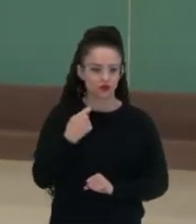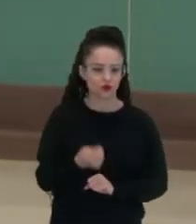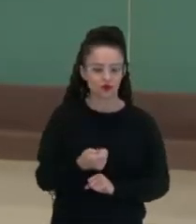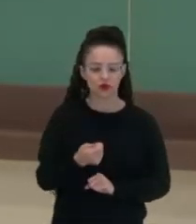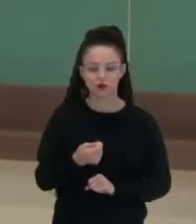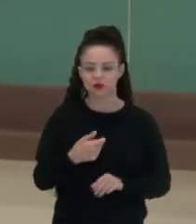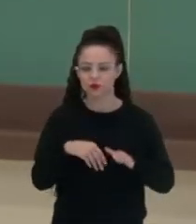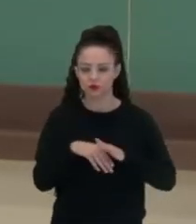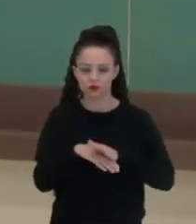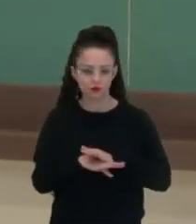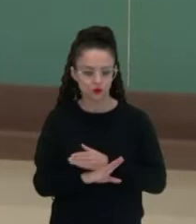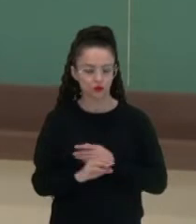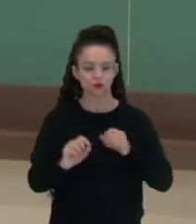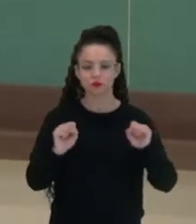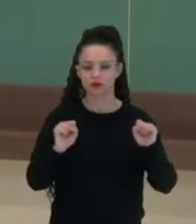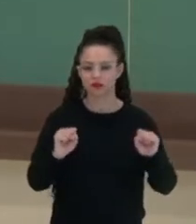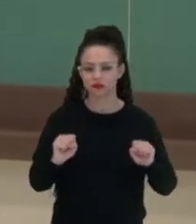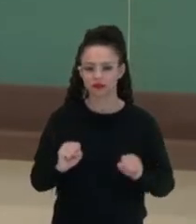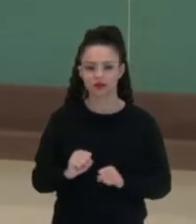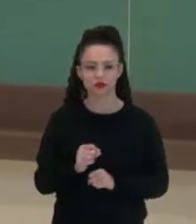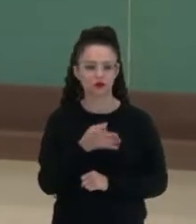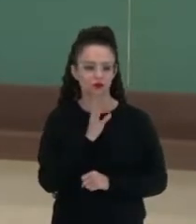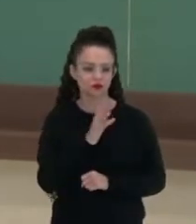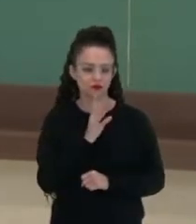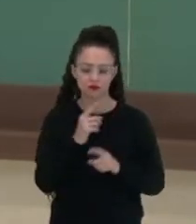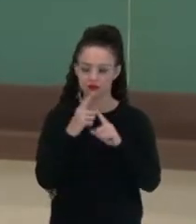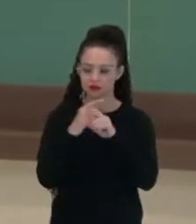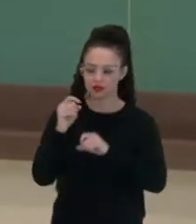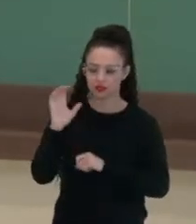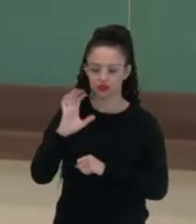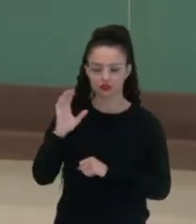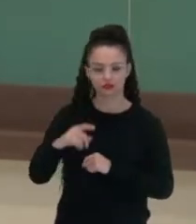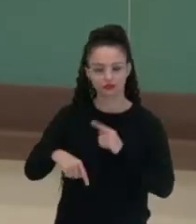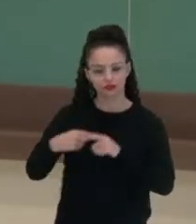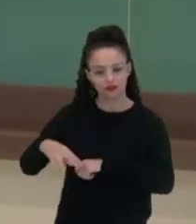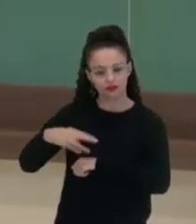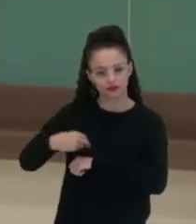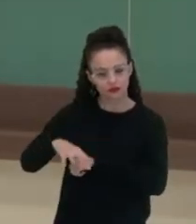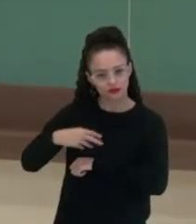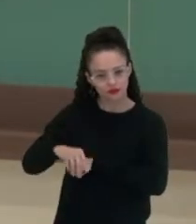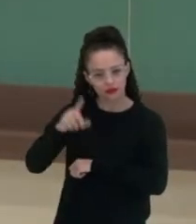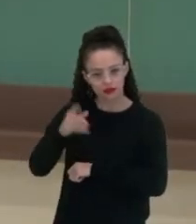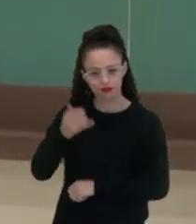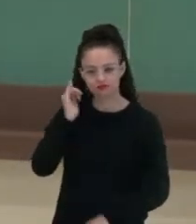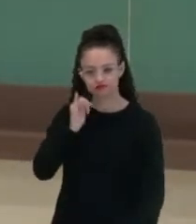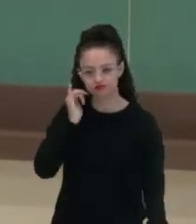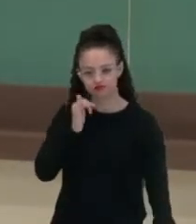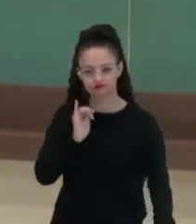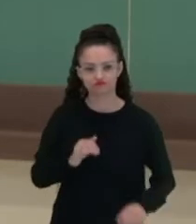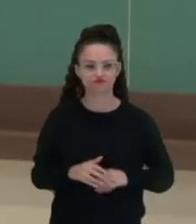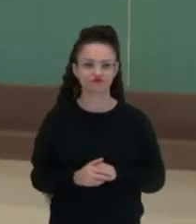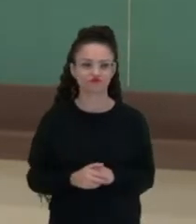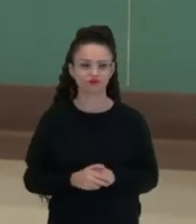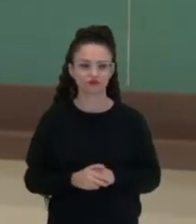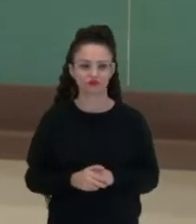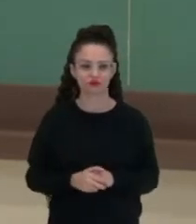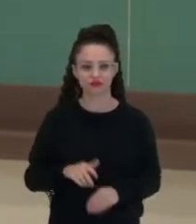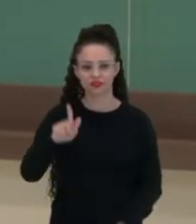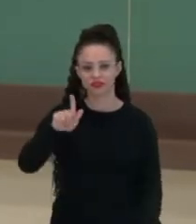os costumes, sobre conhecimentos científicos, que vão sendo transmitidos através da oralidade, né? Então